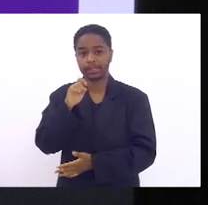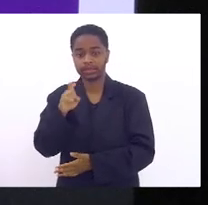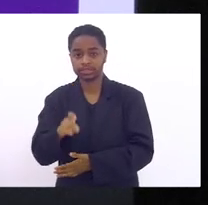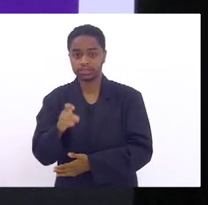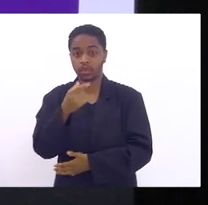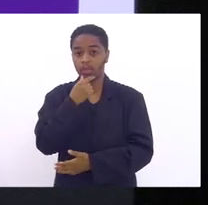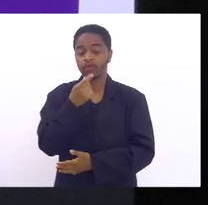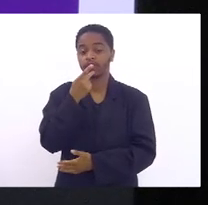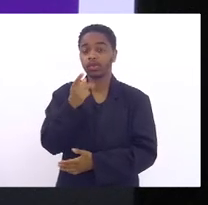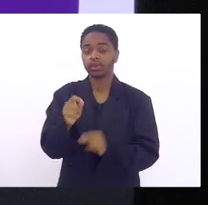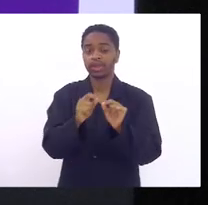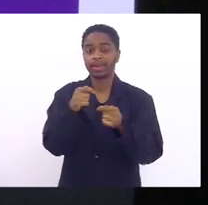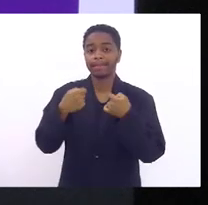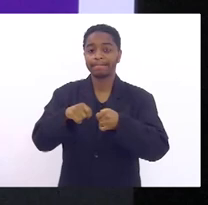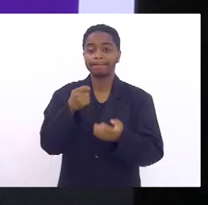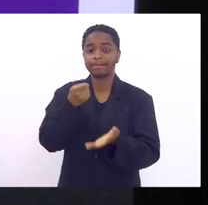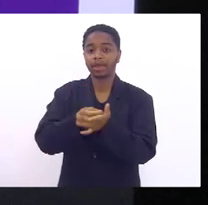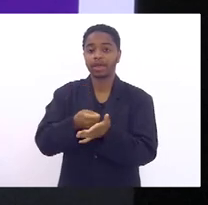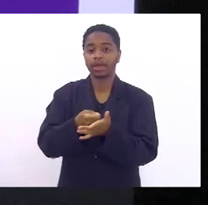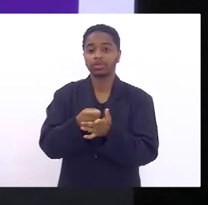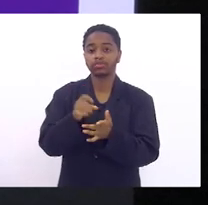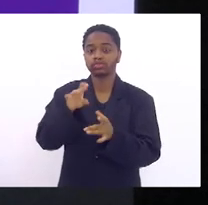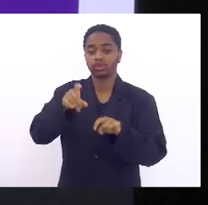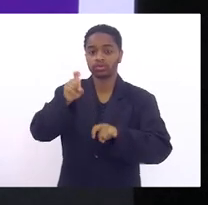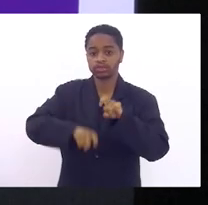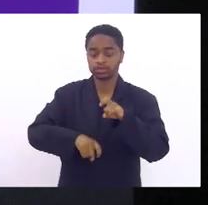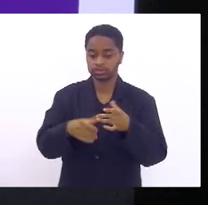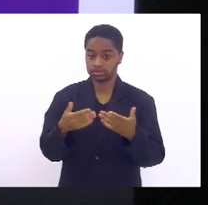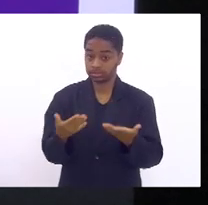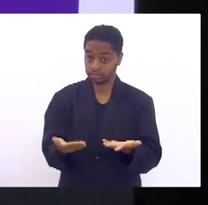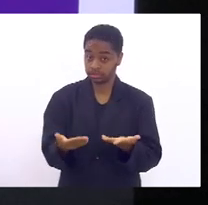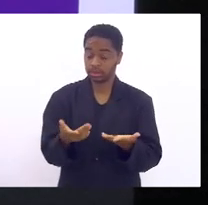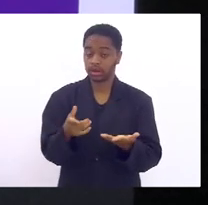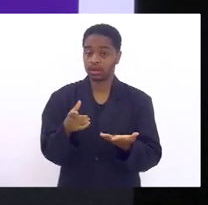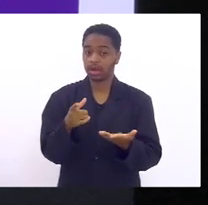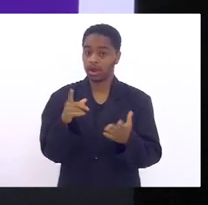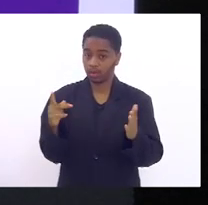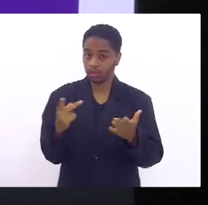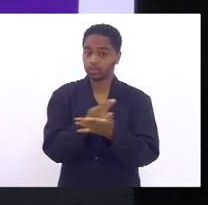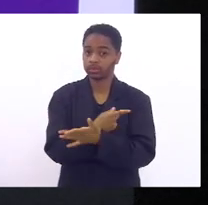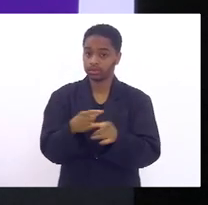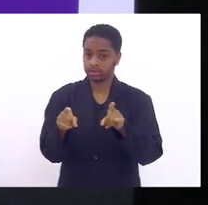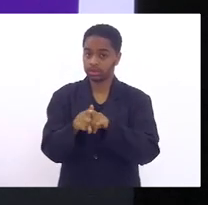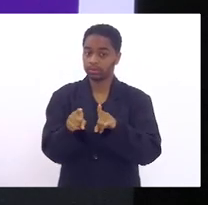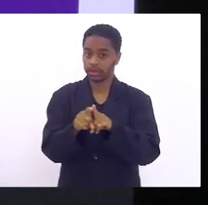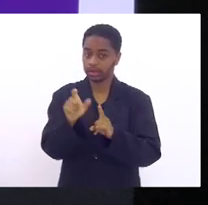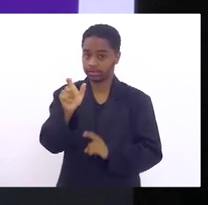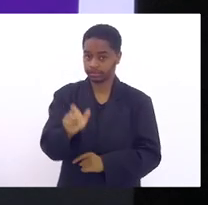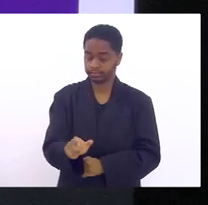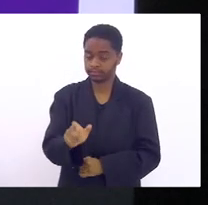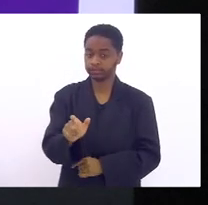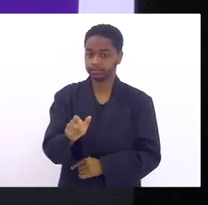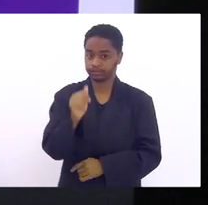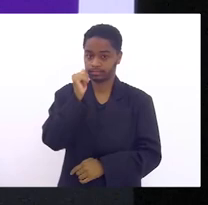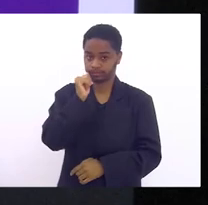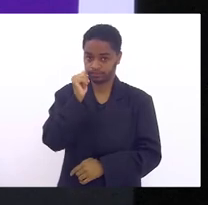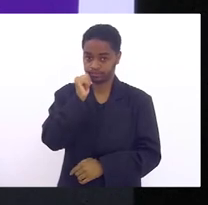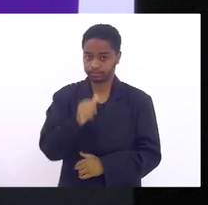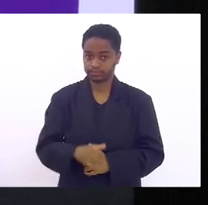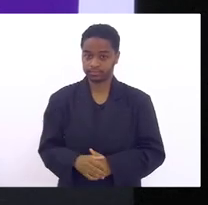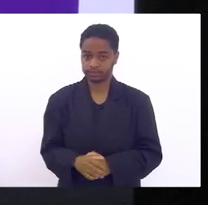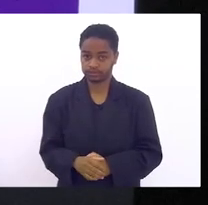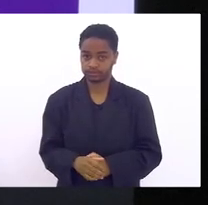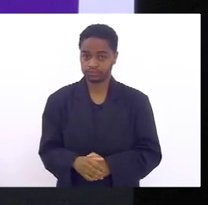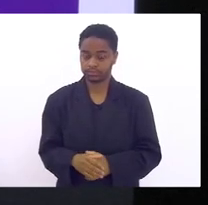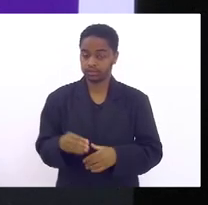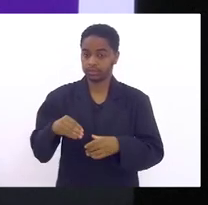ele falava você tem que pagar com sexo então a gente teve pegamos também esse caso de estupro eh em